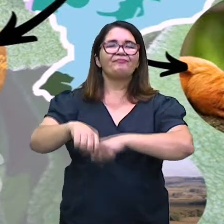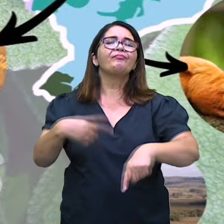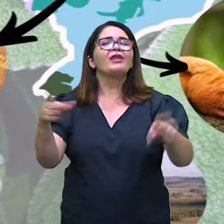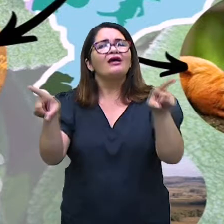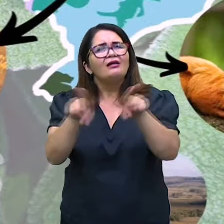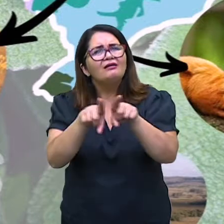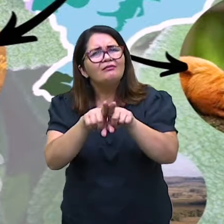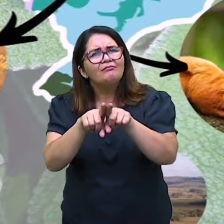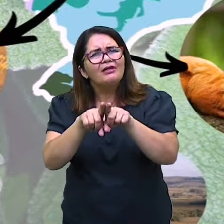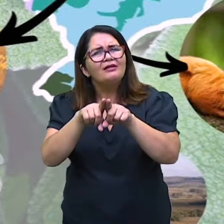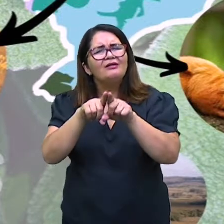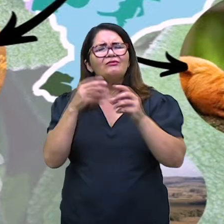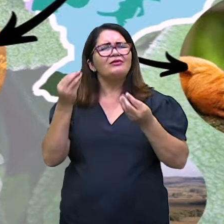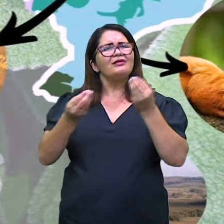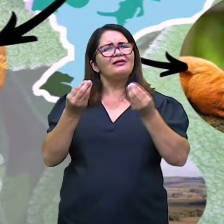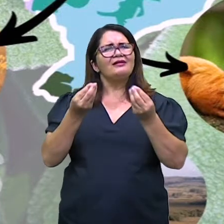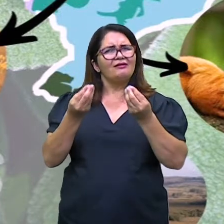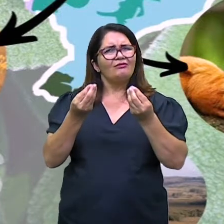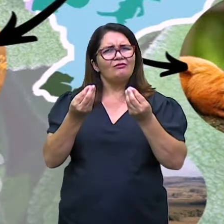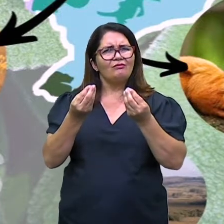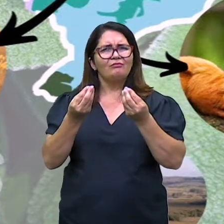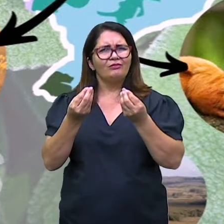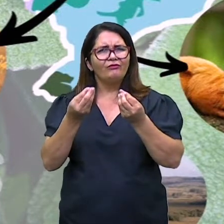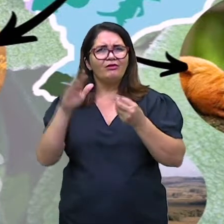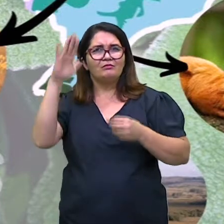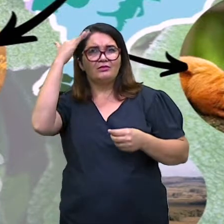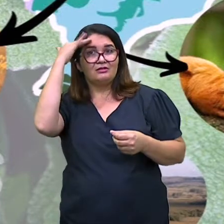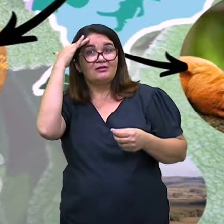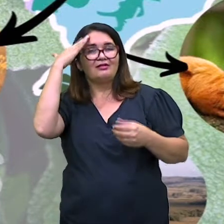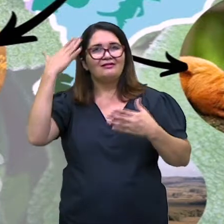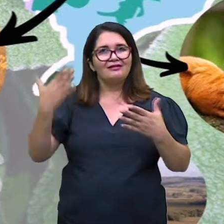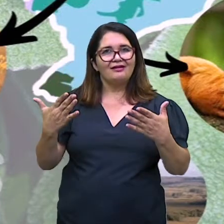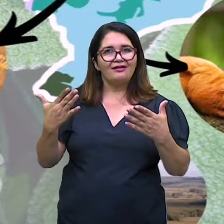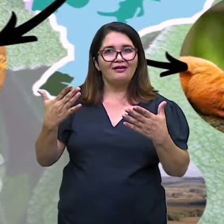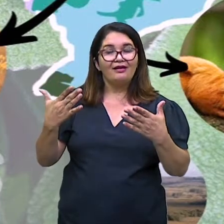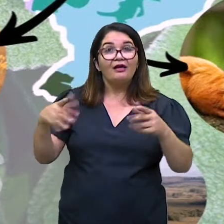disso tudo? Nós vamos ter espécies